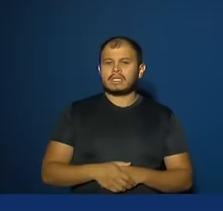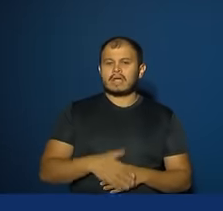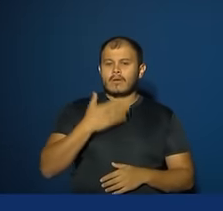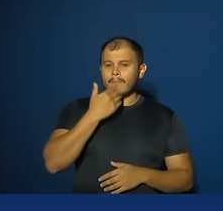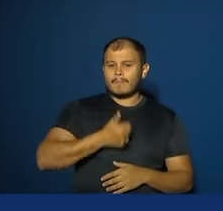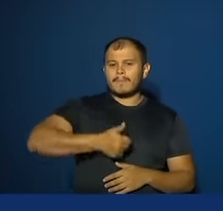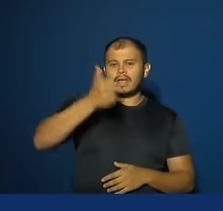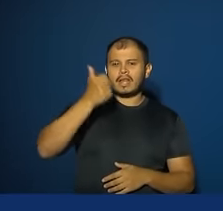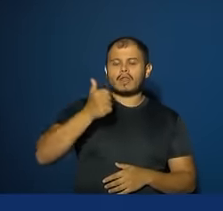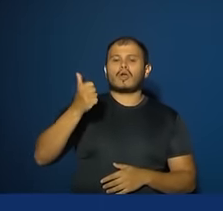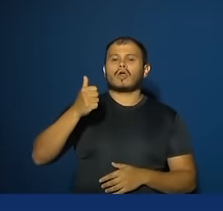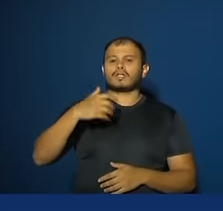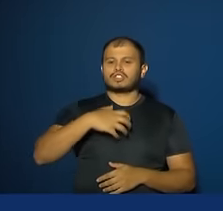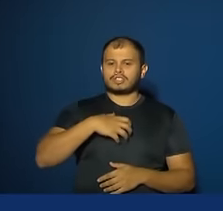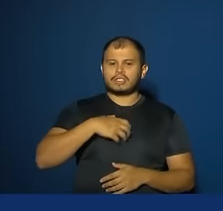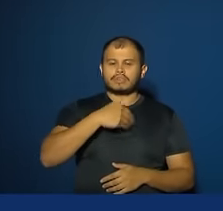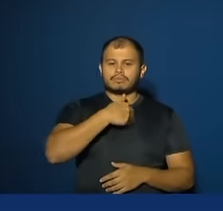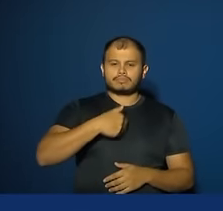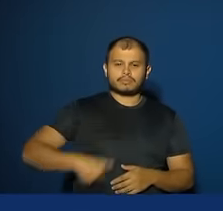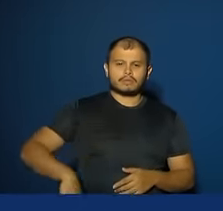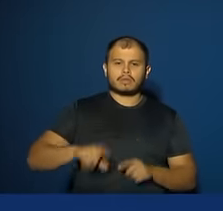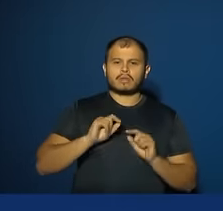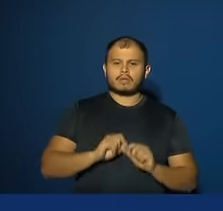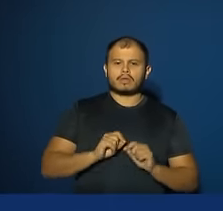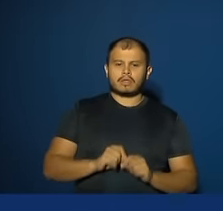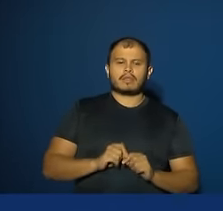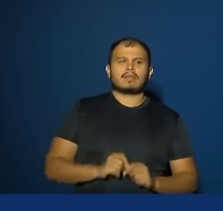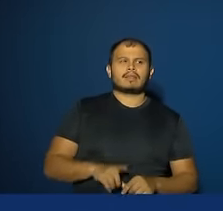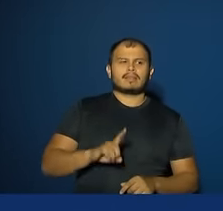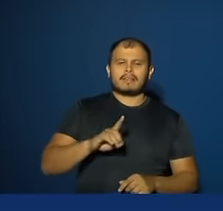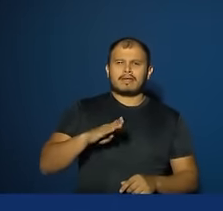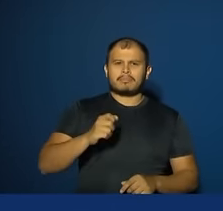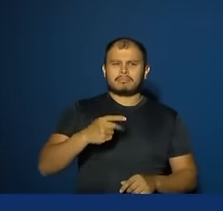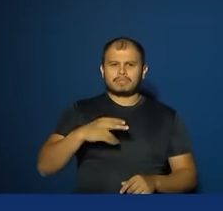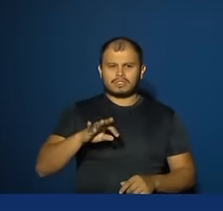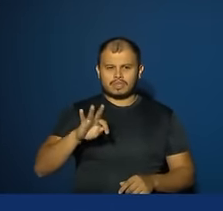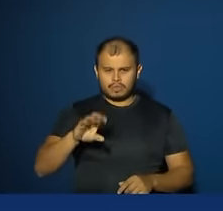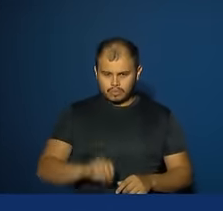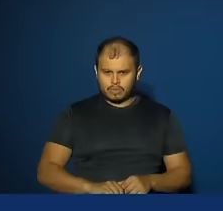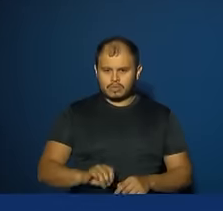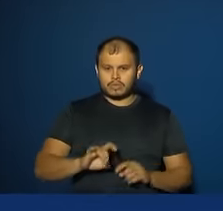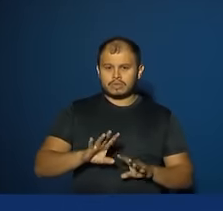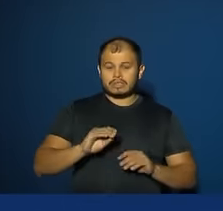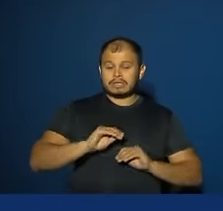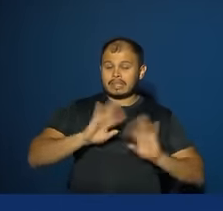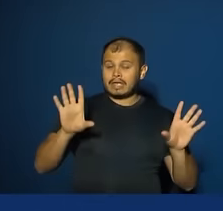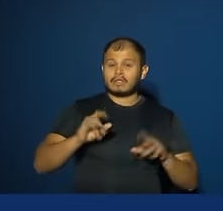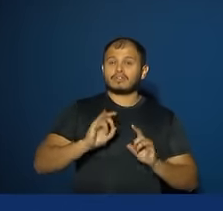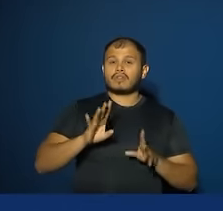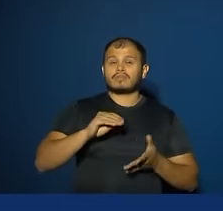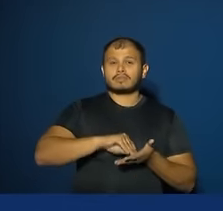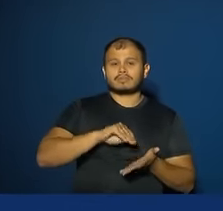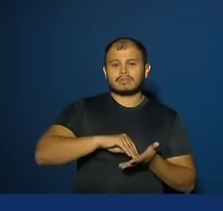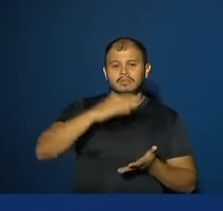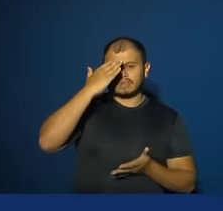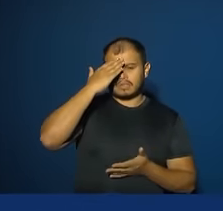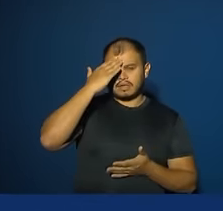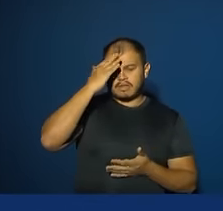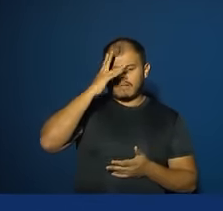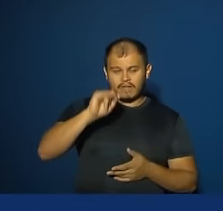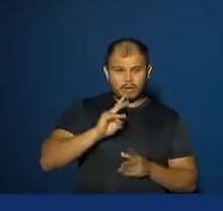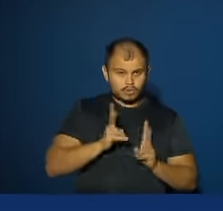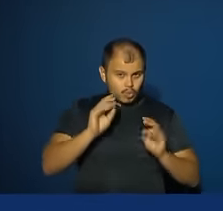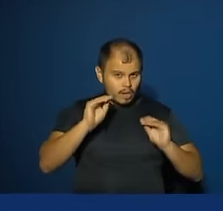o melhor regime de todos é o do déspota esclarecido né difícil é saber se o na hora que o sujeito se tornar déspota